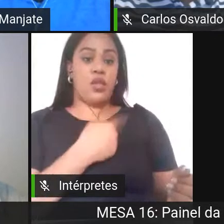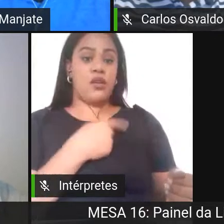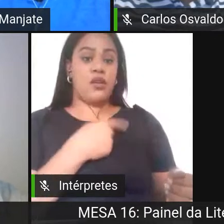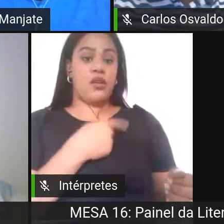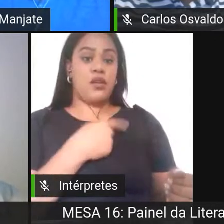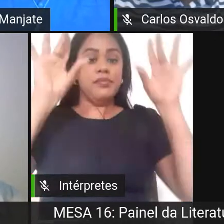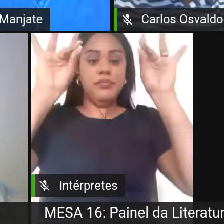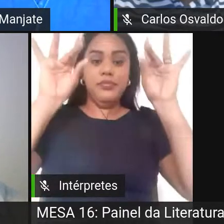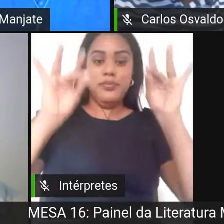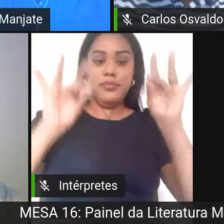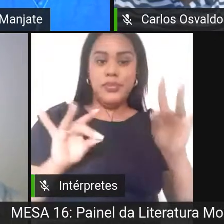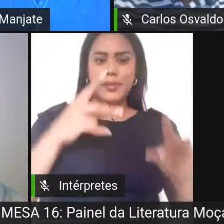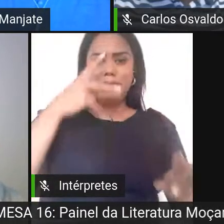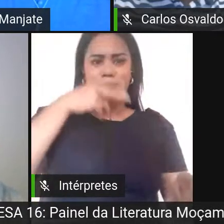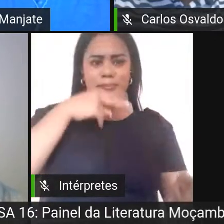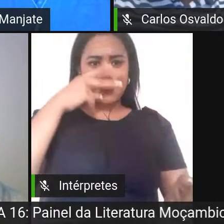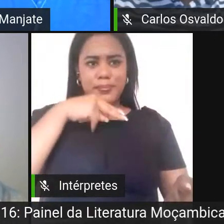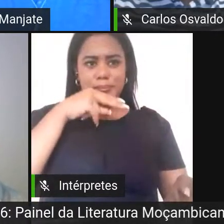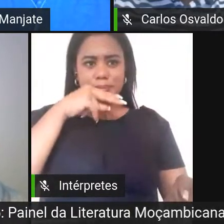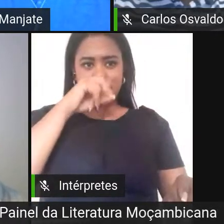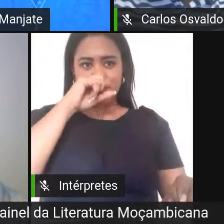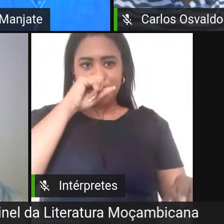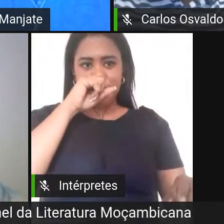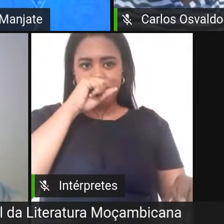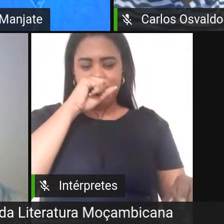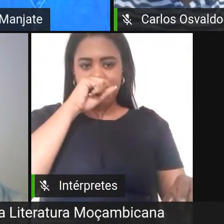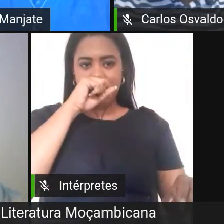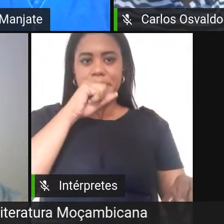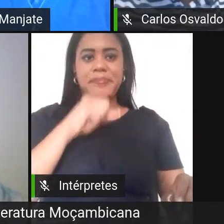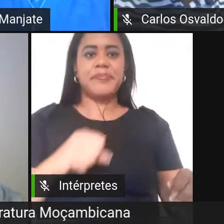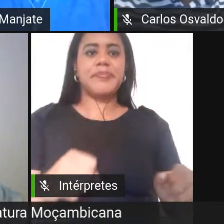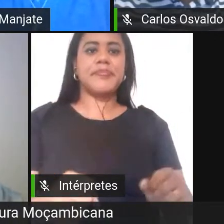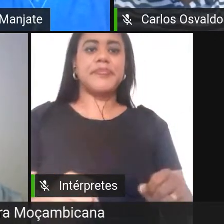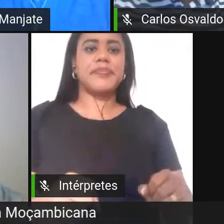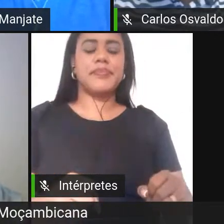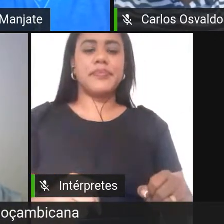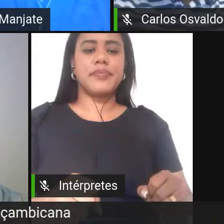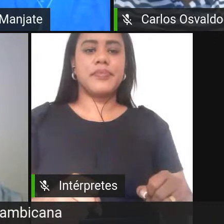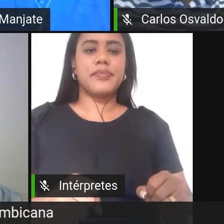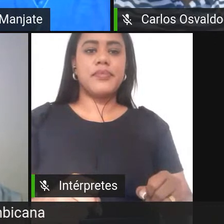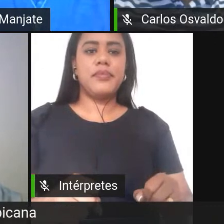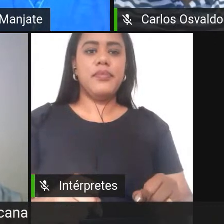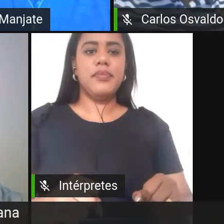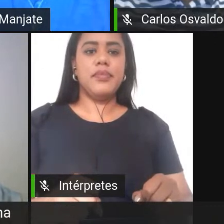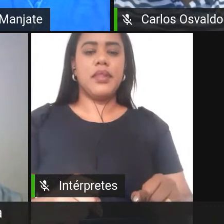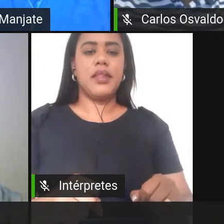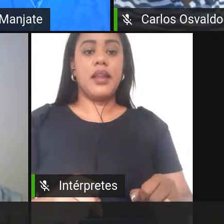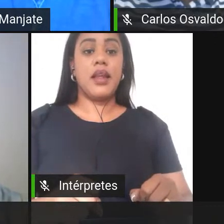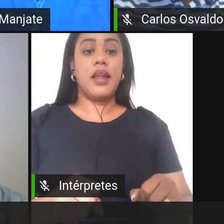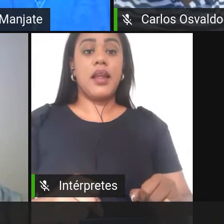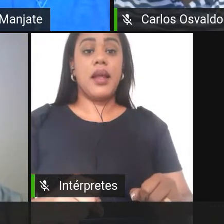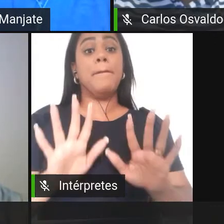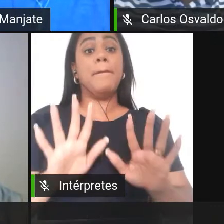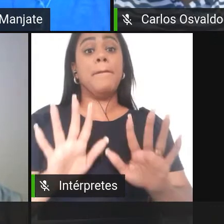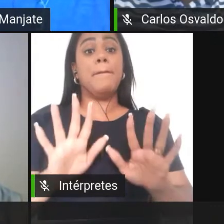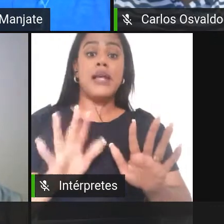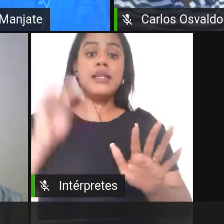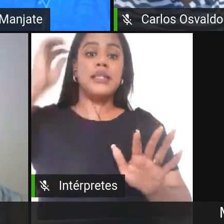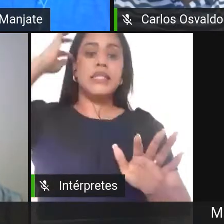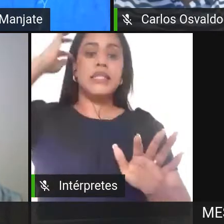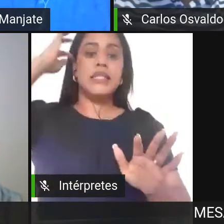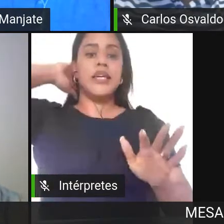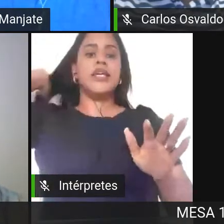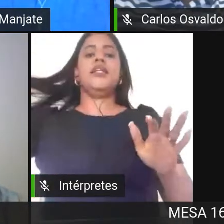Cabo Delgado. Quer dizer, mas pronto, isto não é nada, digamos assim, programado, não há uma